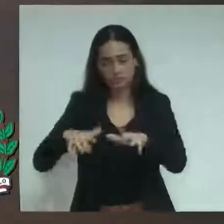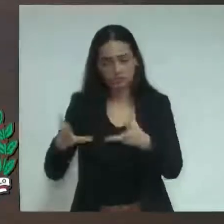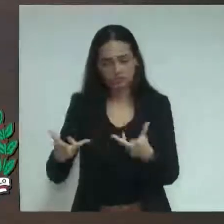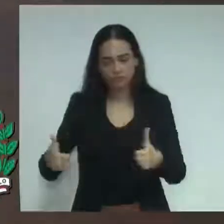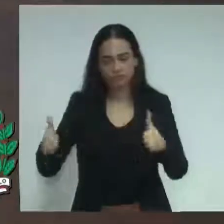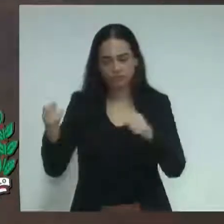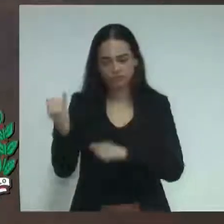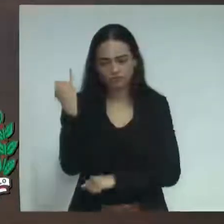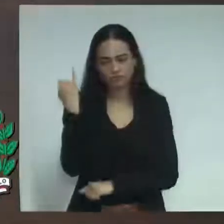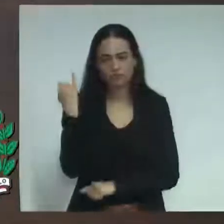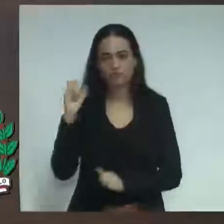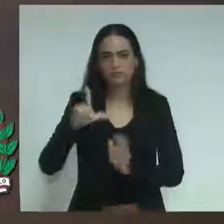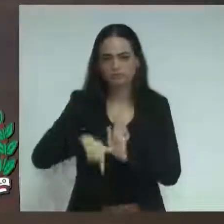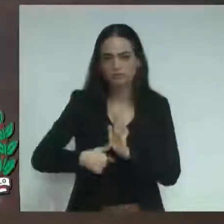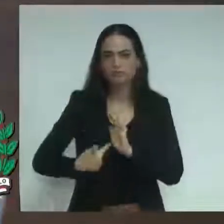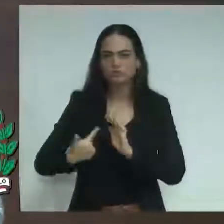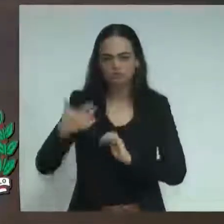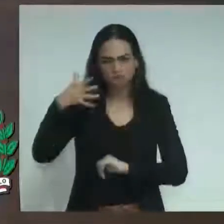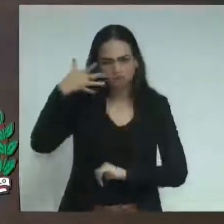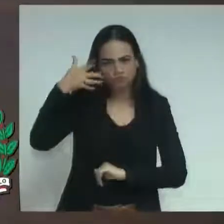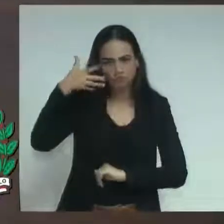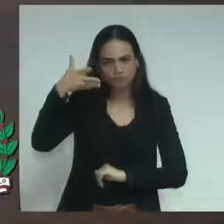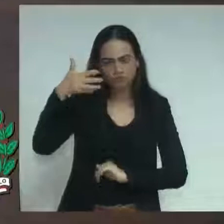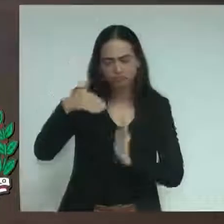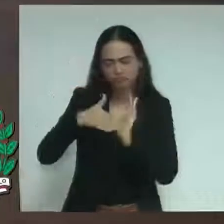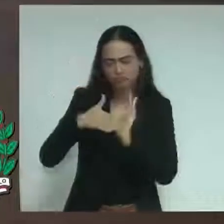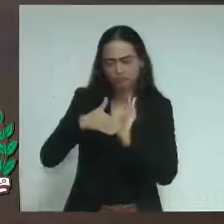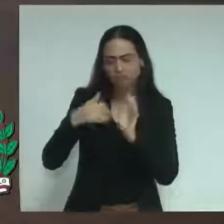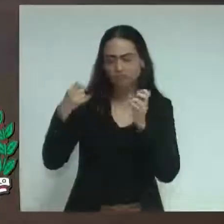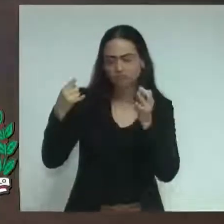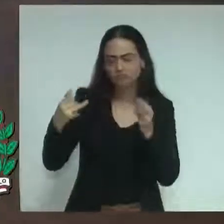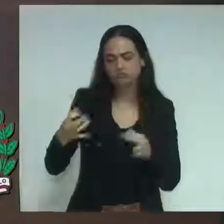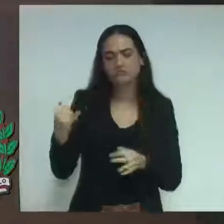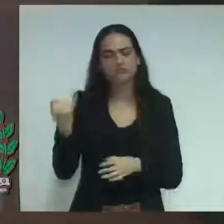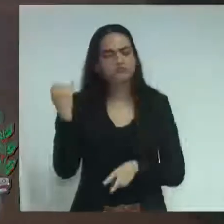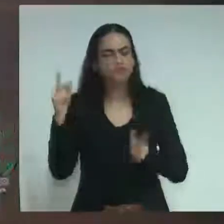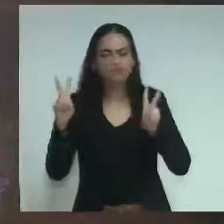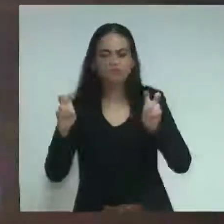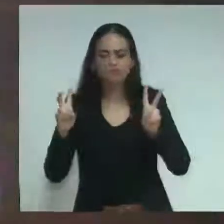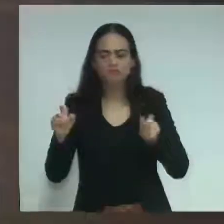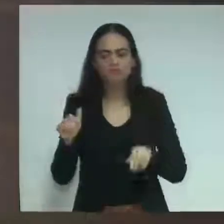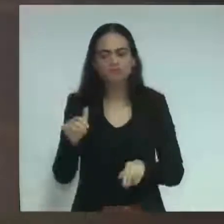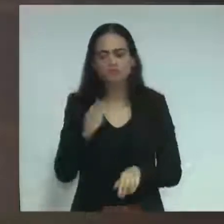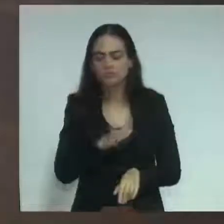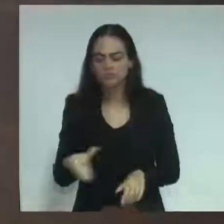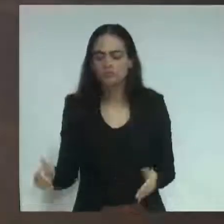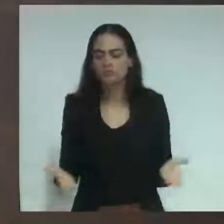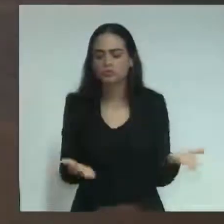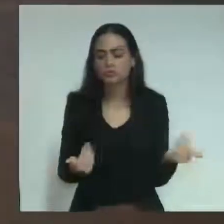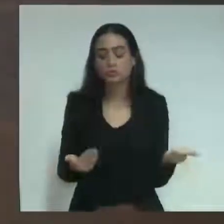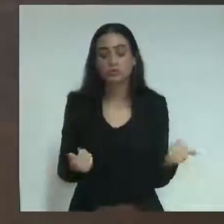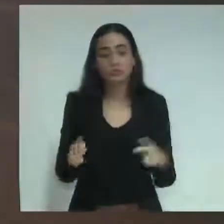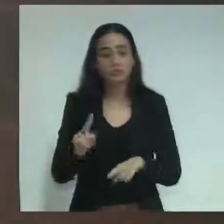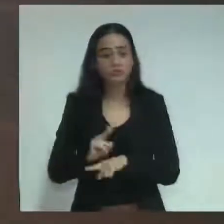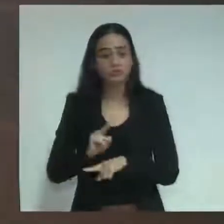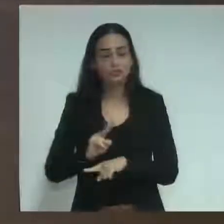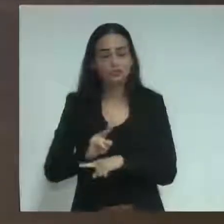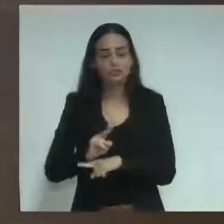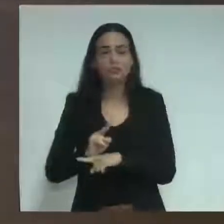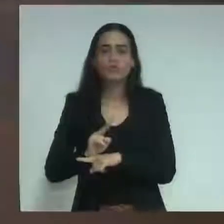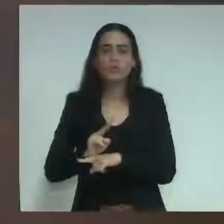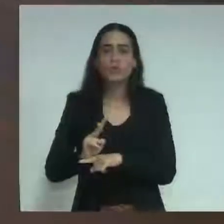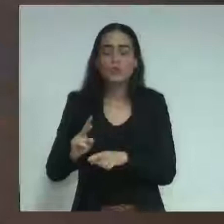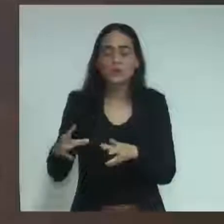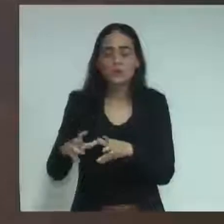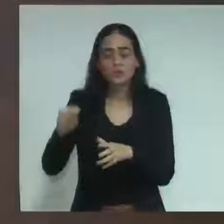no final da minha fala eu vou falar um pouquinho da importância de cuidar da juventude, não é? E os escoteiros vão além disso, não é? O